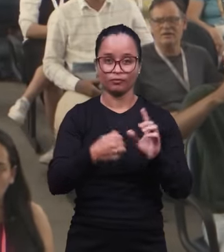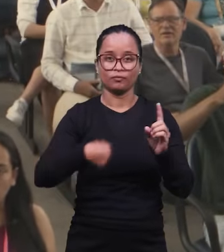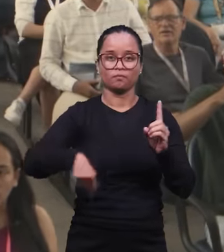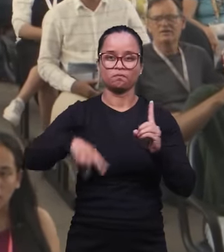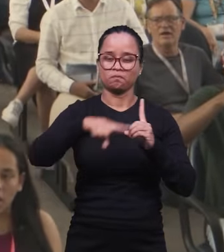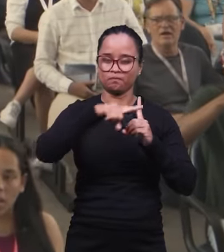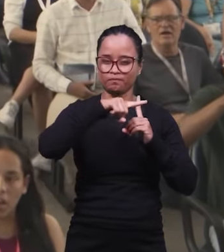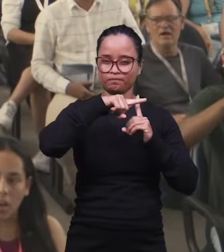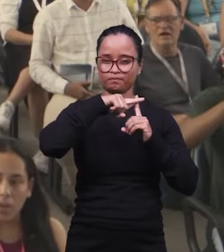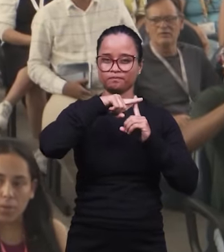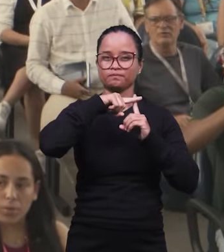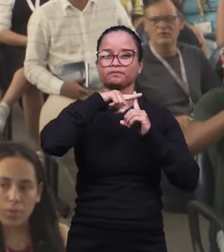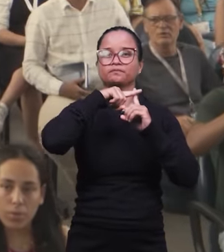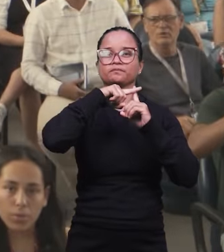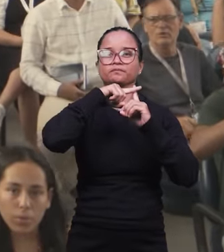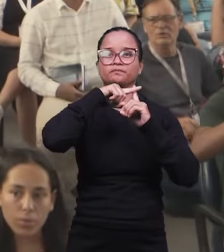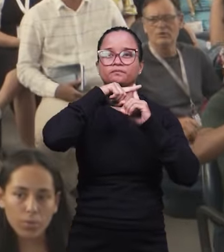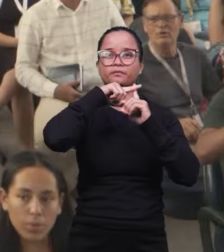mensagem da